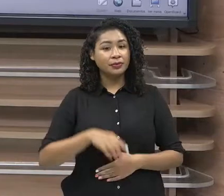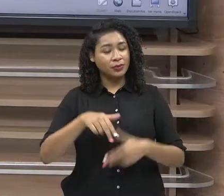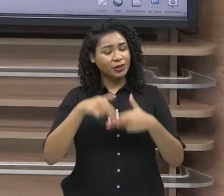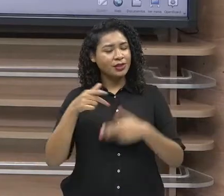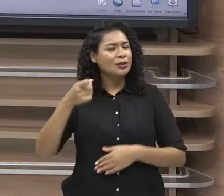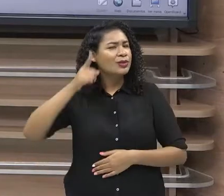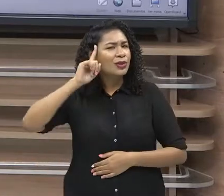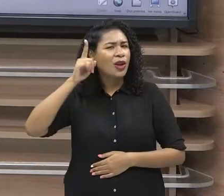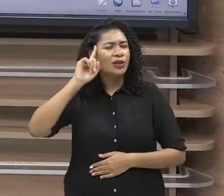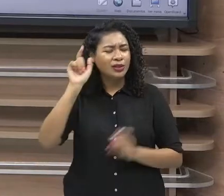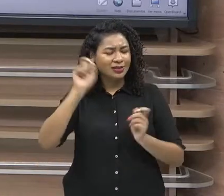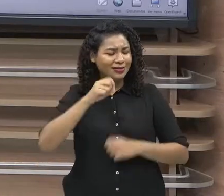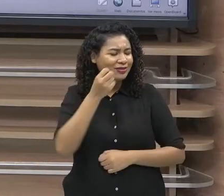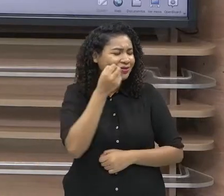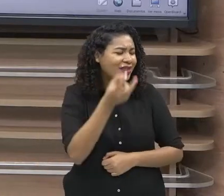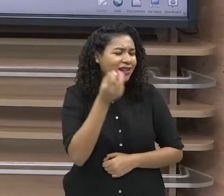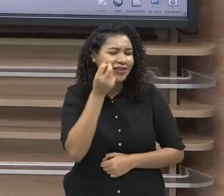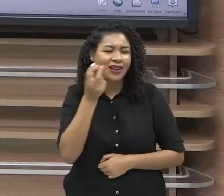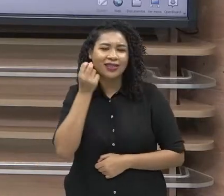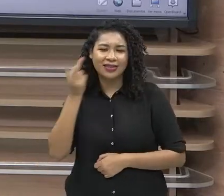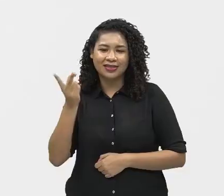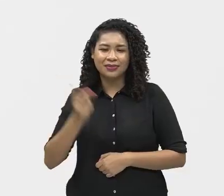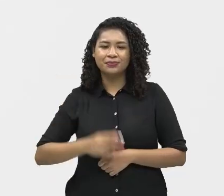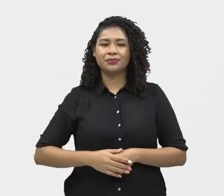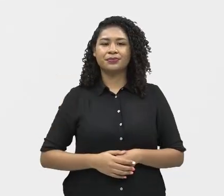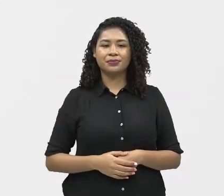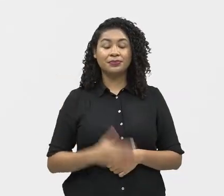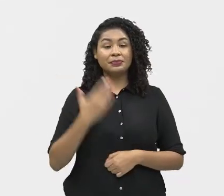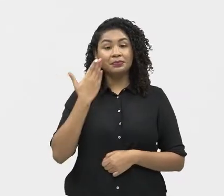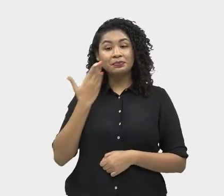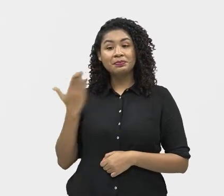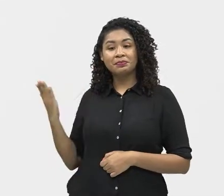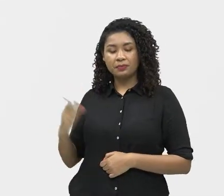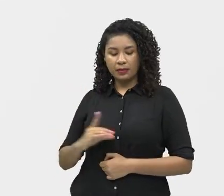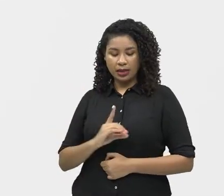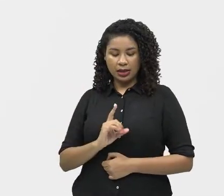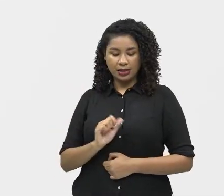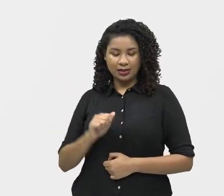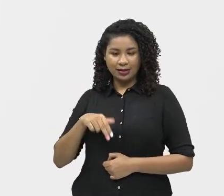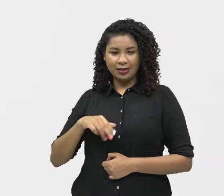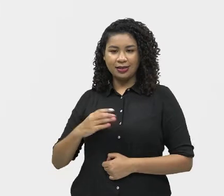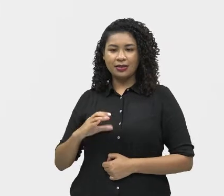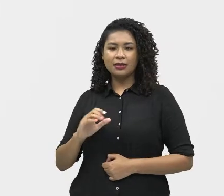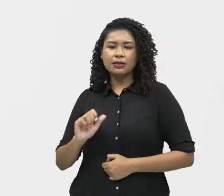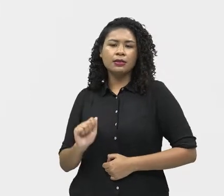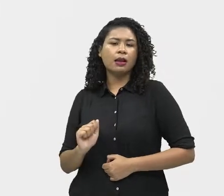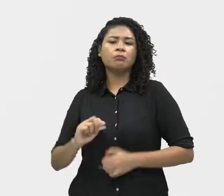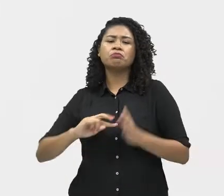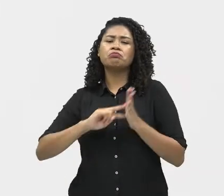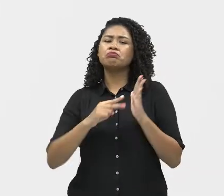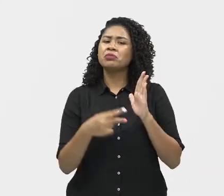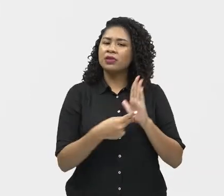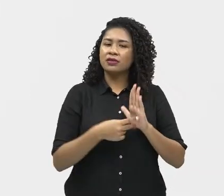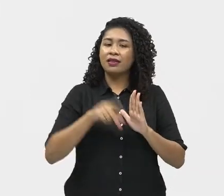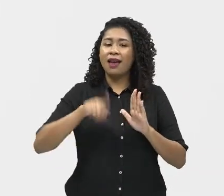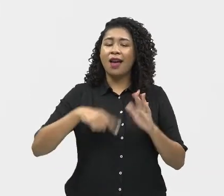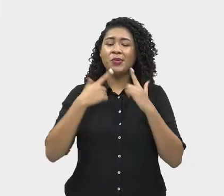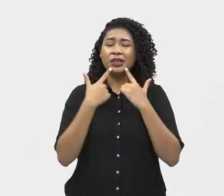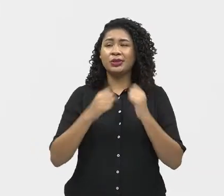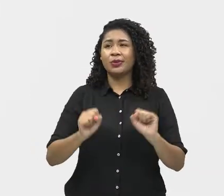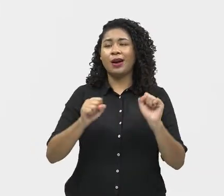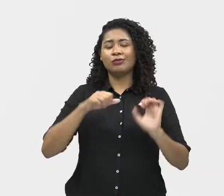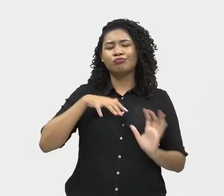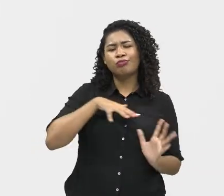dia. Então, vamos ver o que vem ser a dança. Bem, a dança ela é uma linguagem